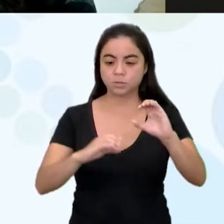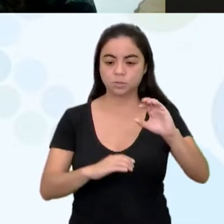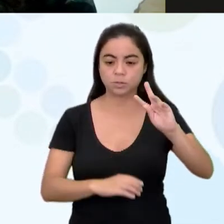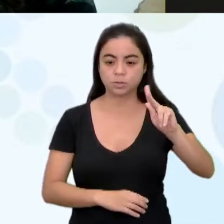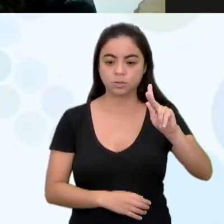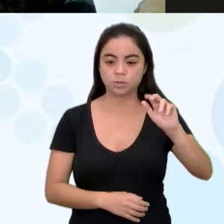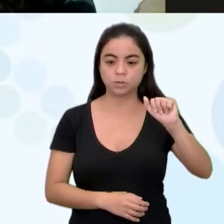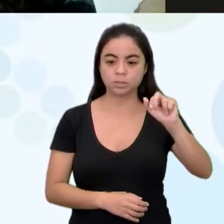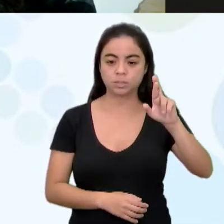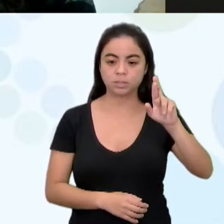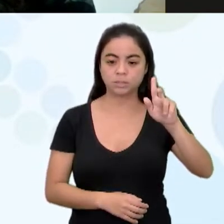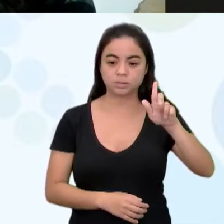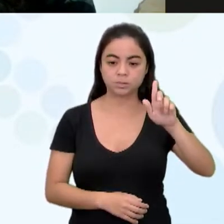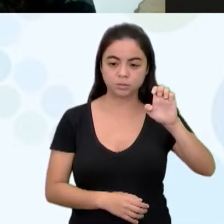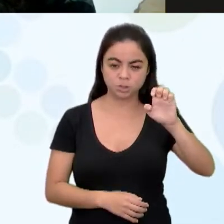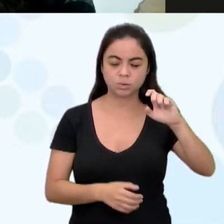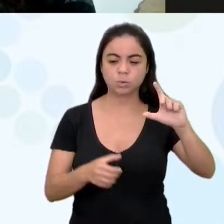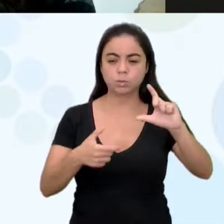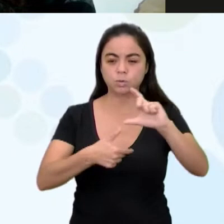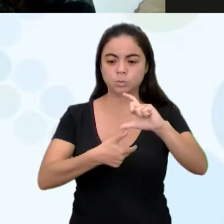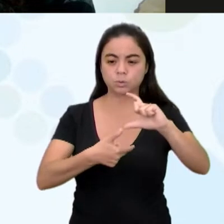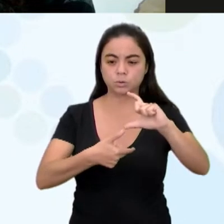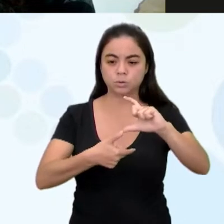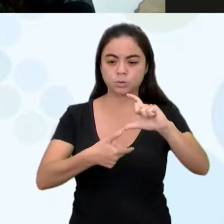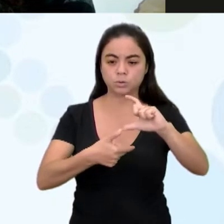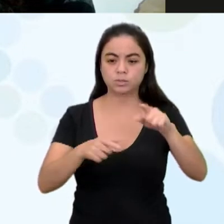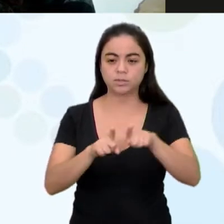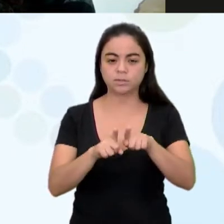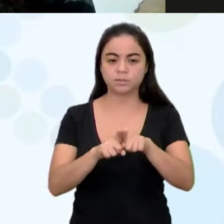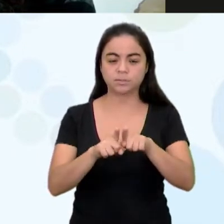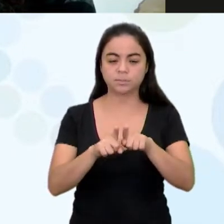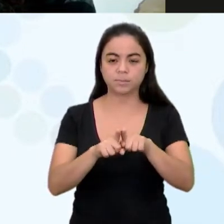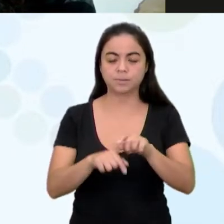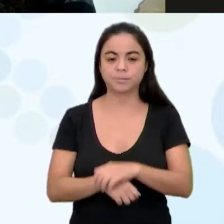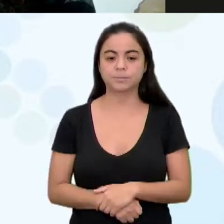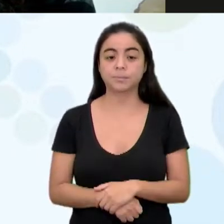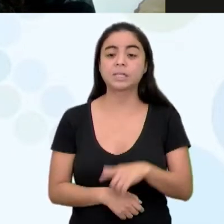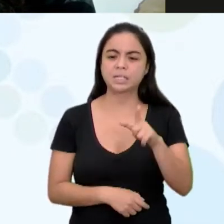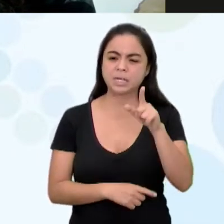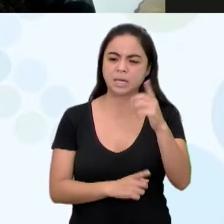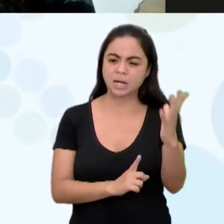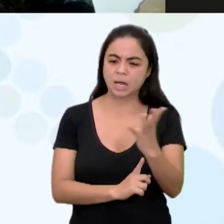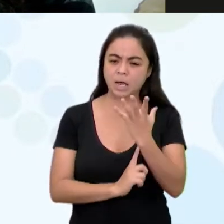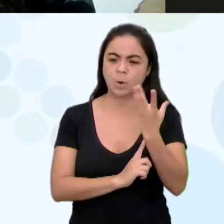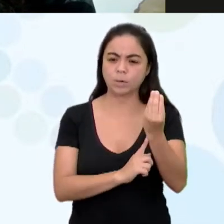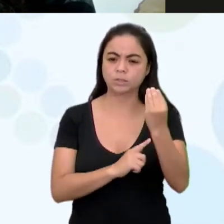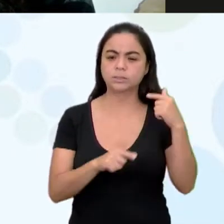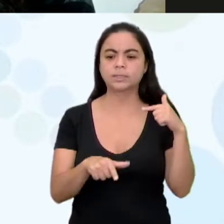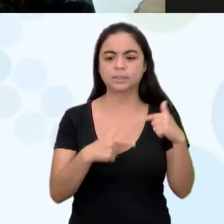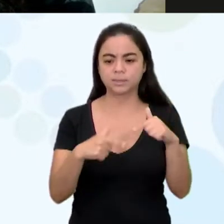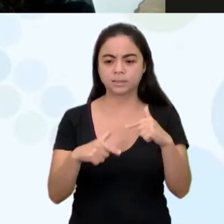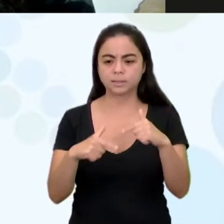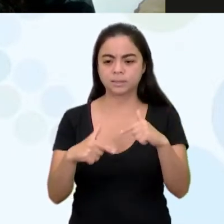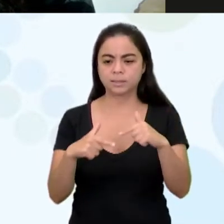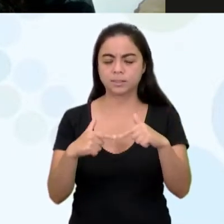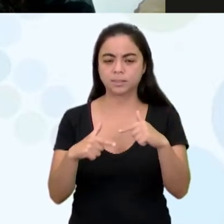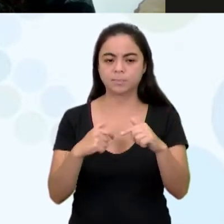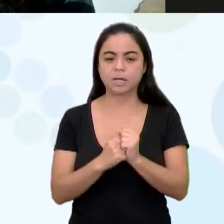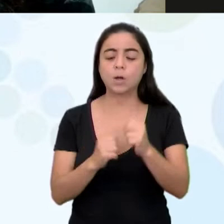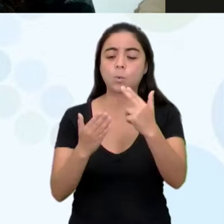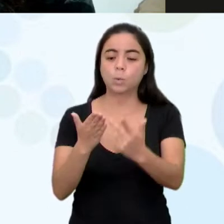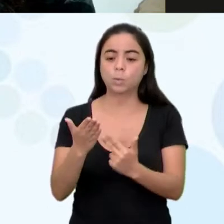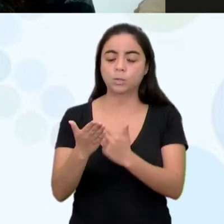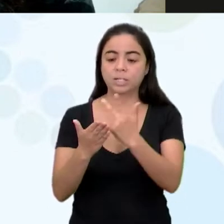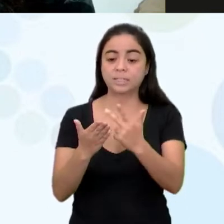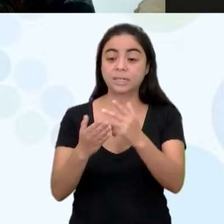charges, né? Tirinhas em alguns casos, né? Então ele é esse artista que vai trabalhar com a questão do desenho